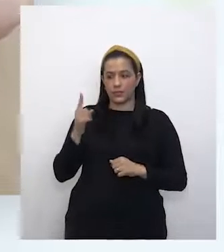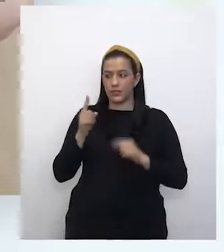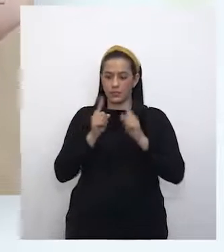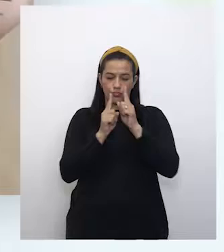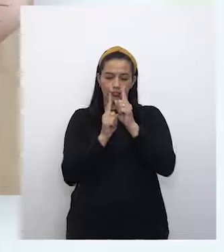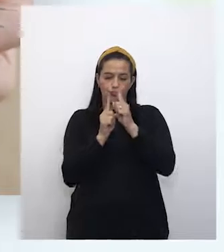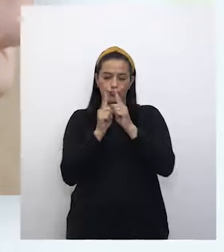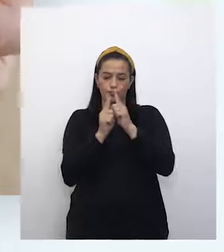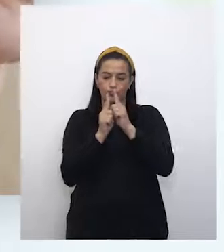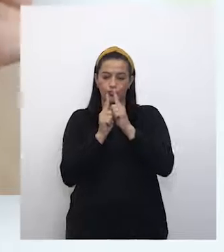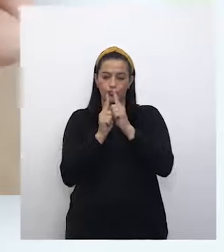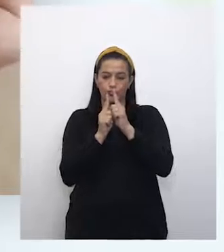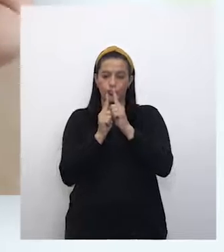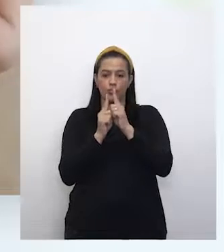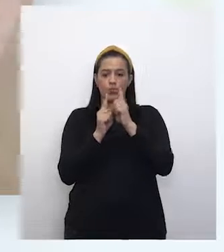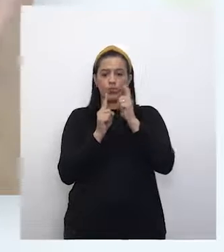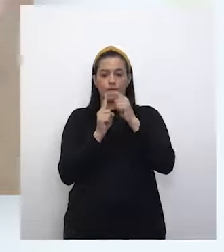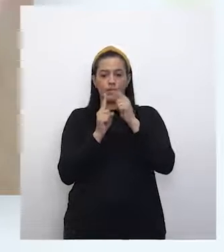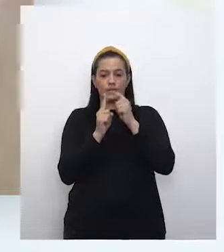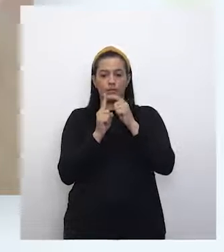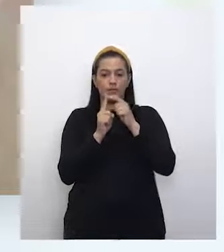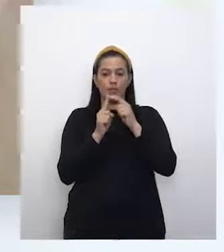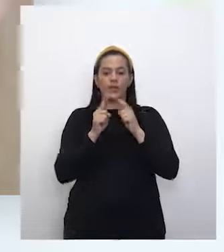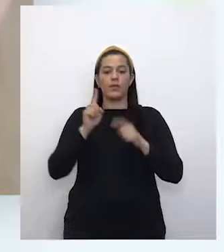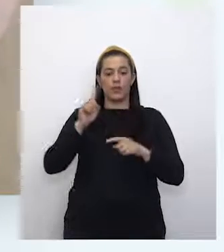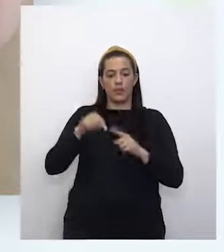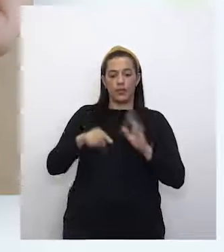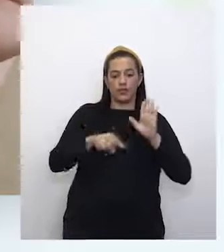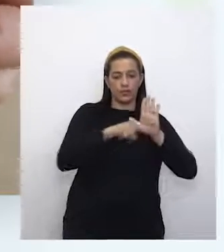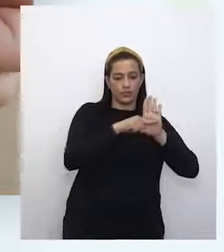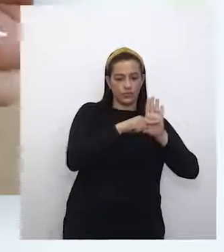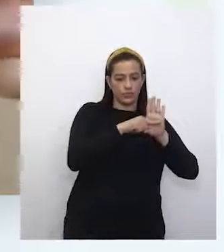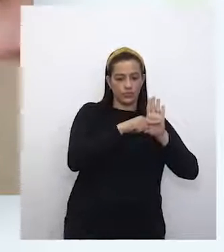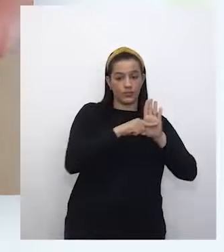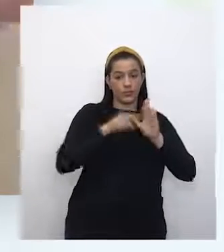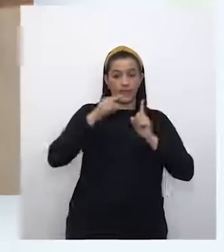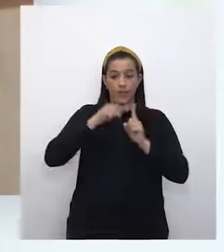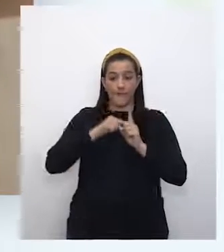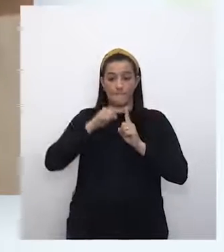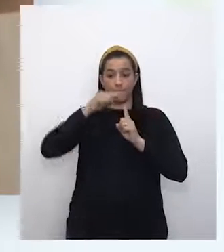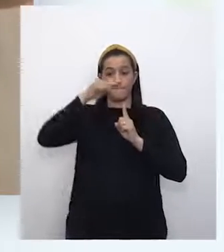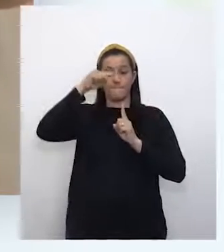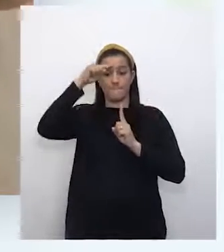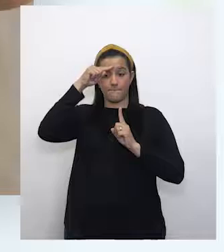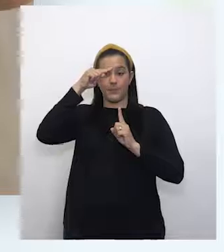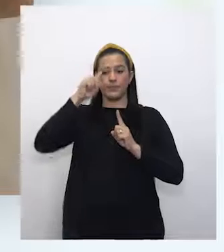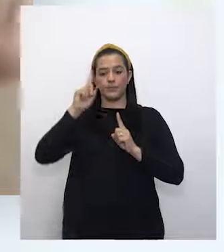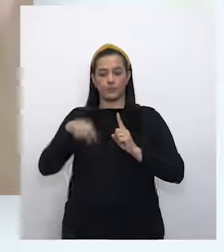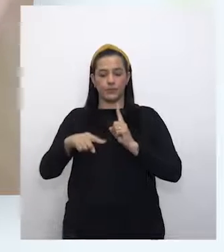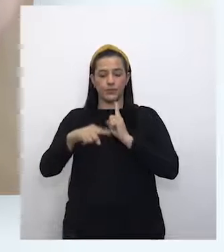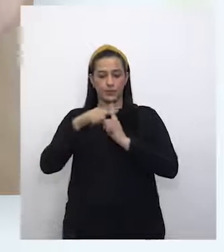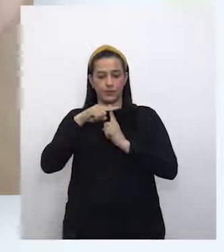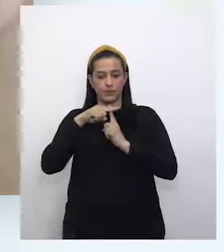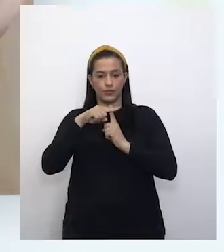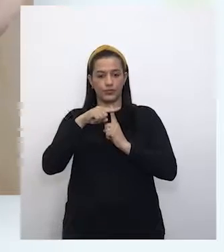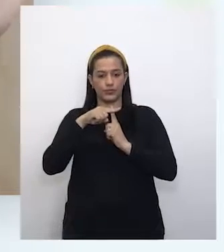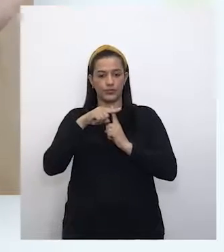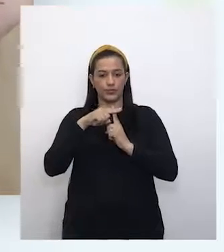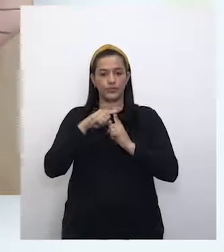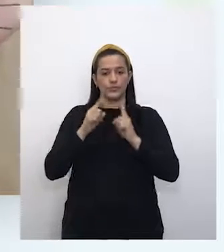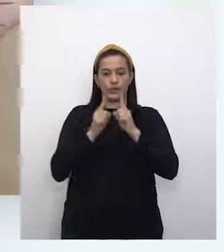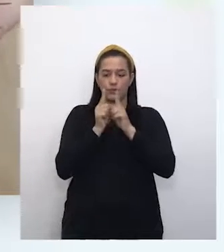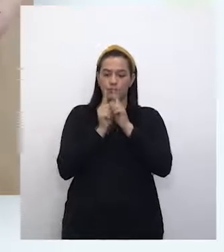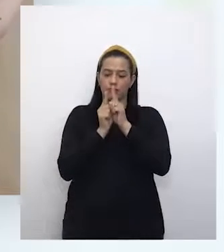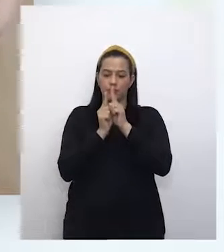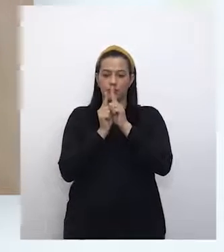é sempre o negativo. A haste maior, que é essa aqui, é o positivo. Então é dessa forma